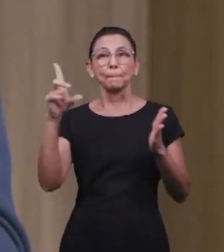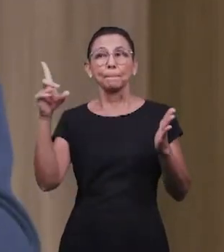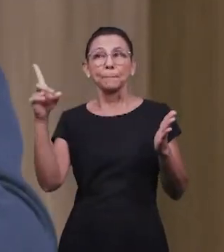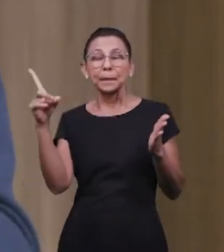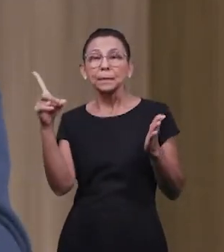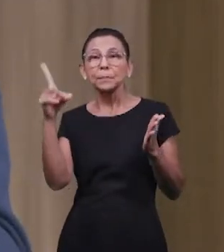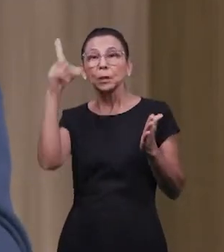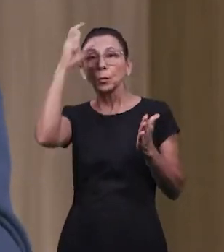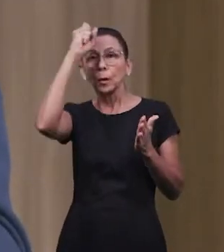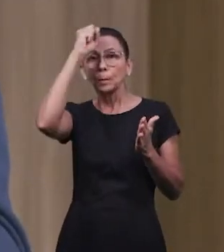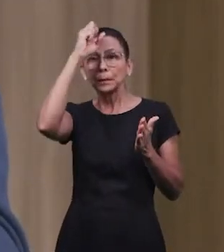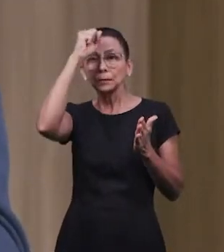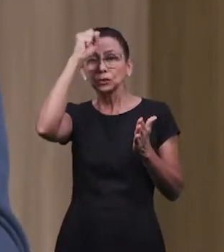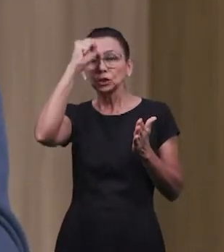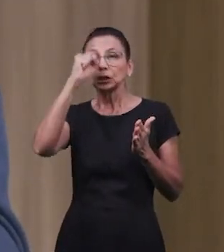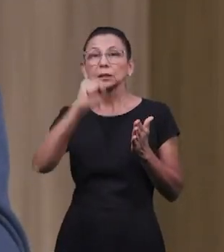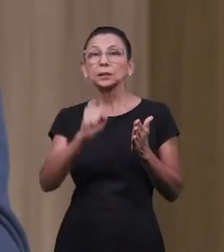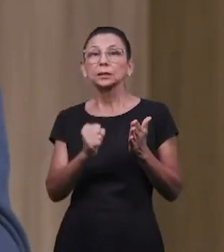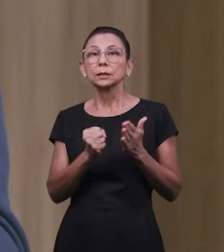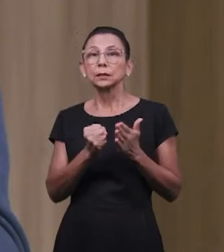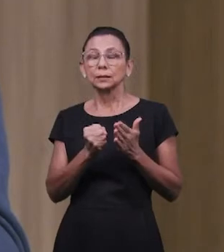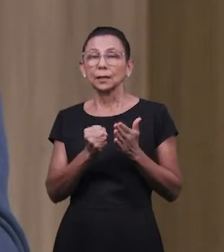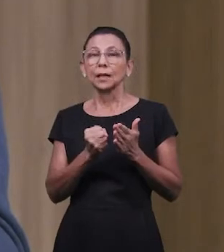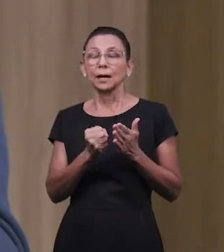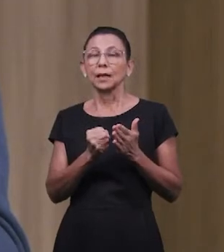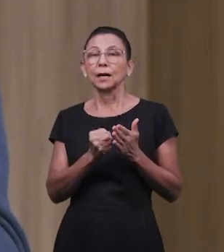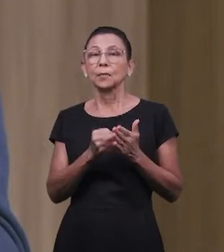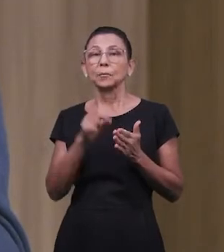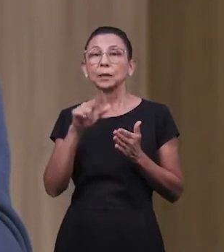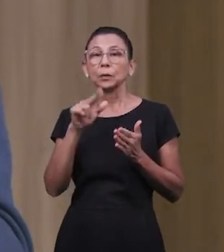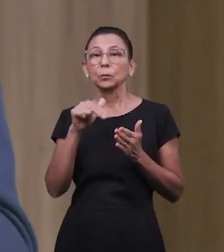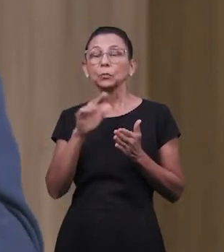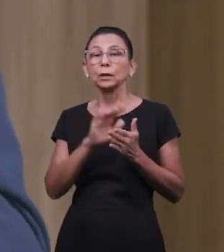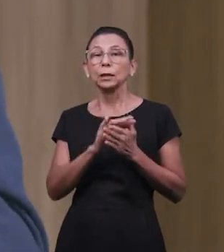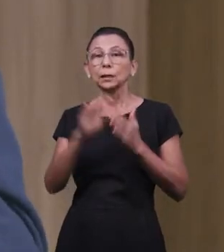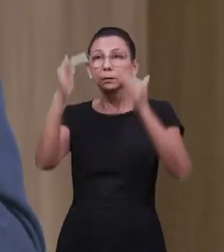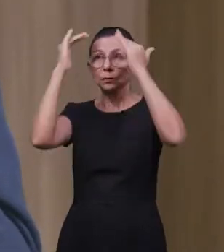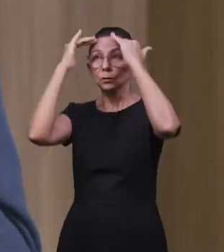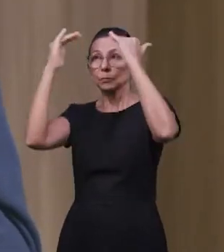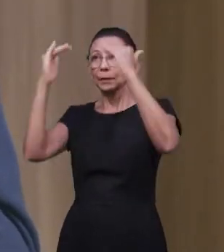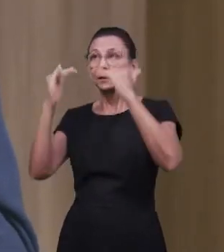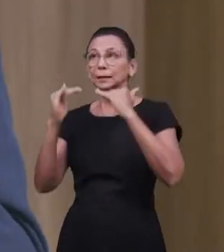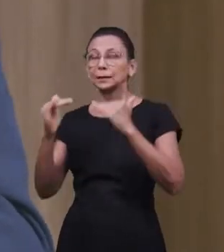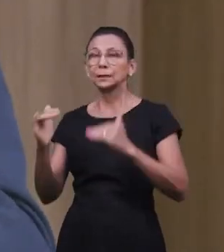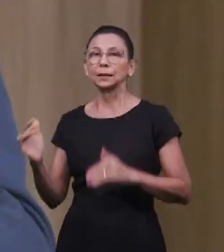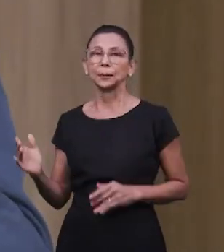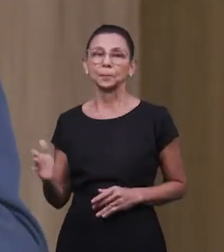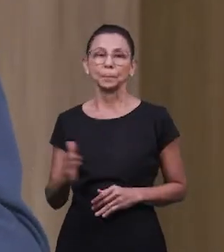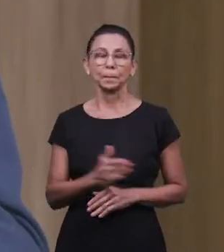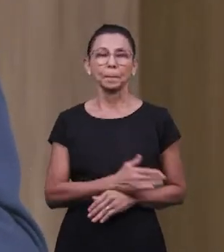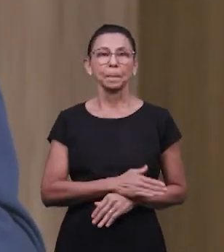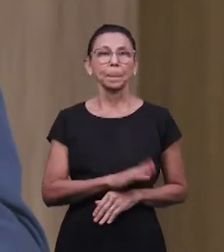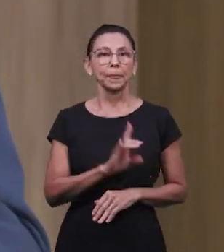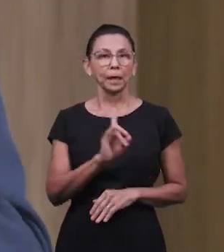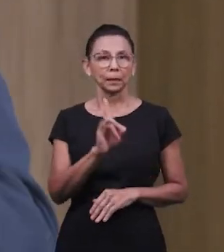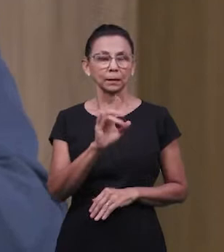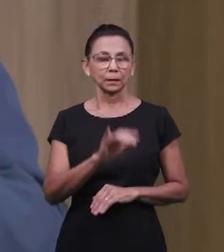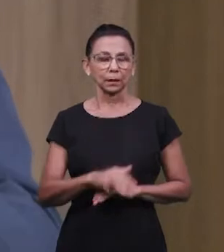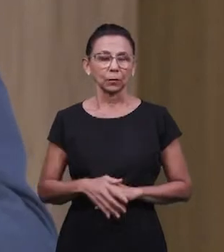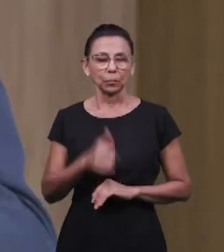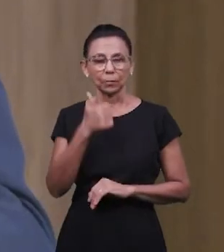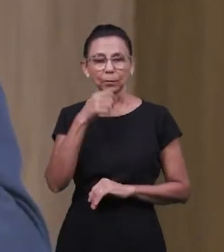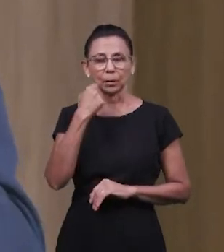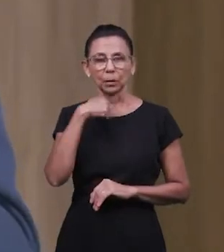alguns cuidados. Nunca esquecer do culto doméstico, o culto na sua casa. Nunca esquecer, e quando seu filho vai dormir,